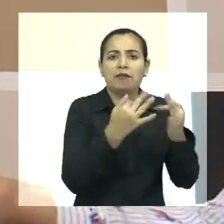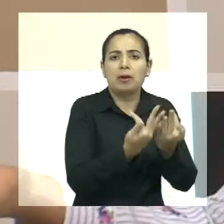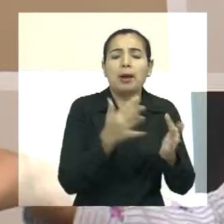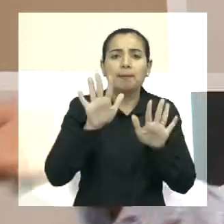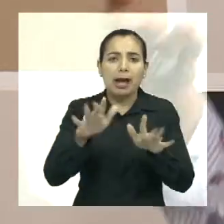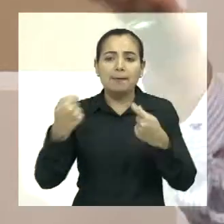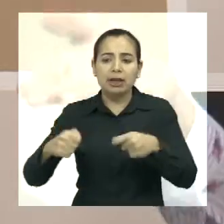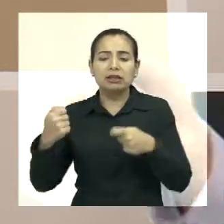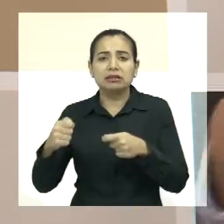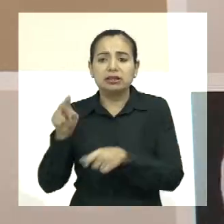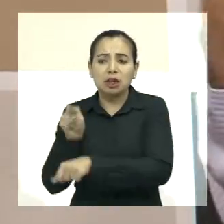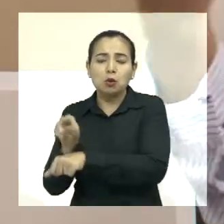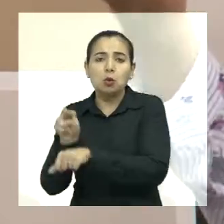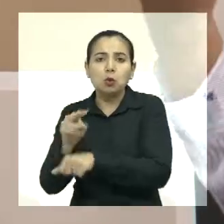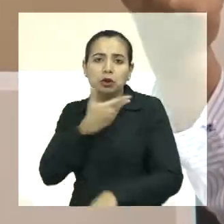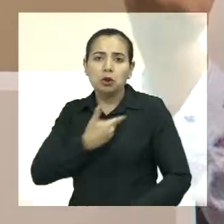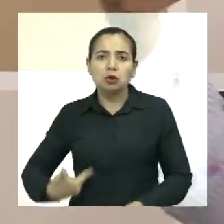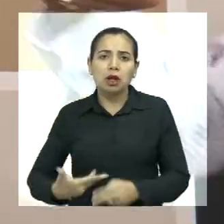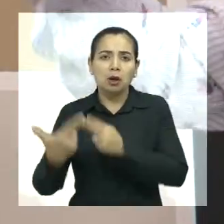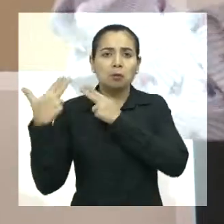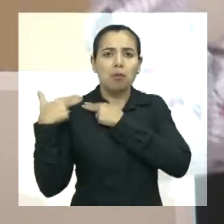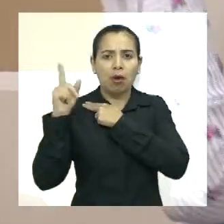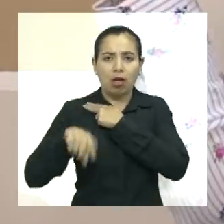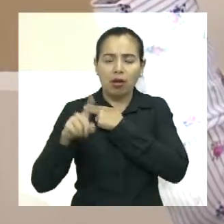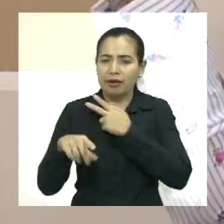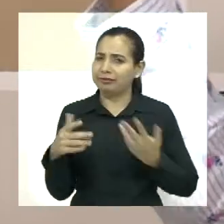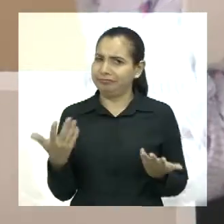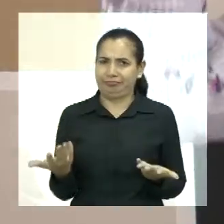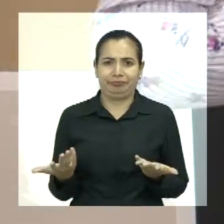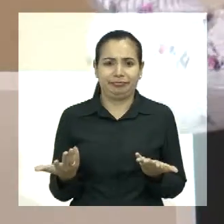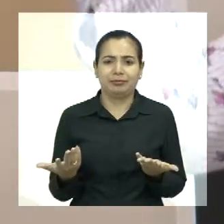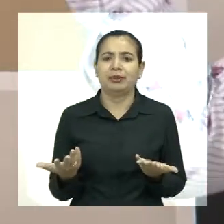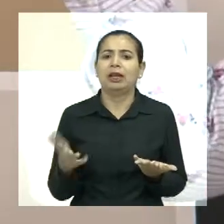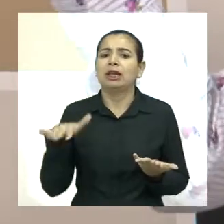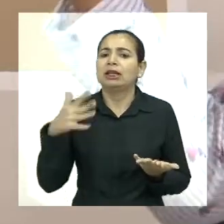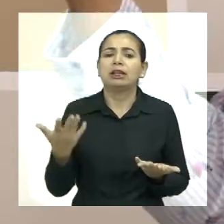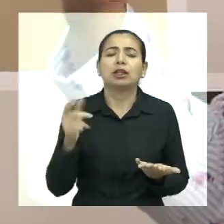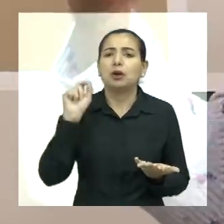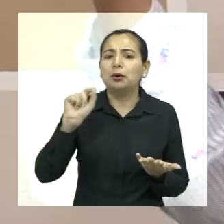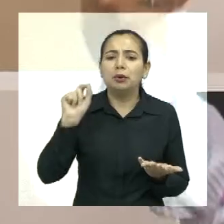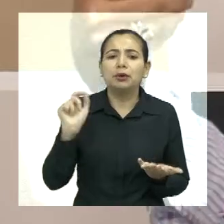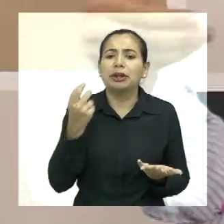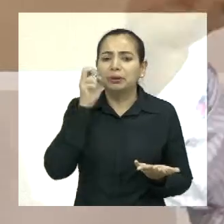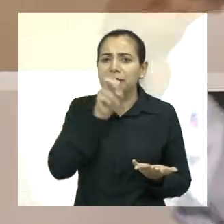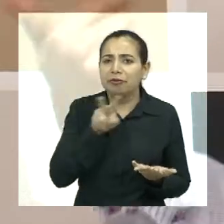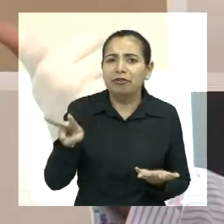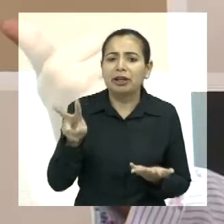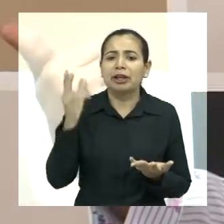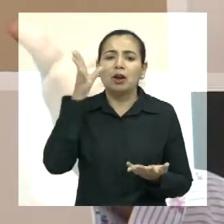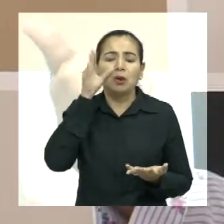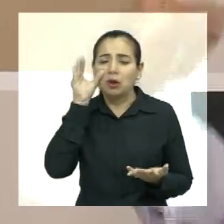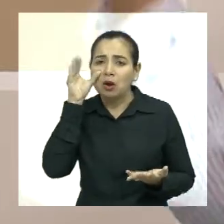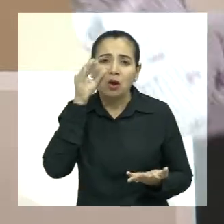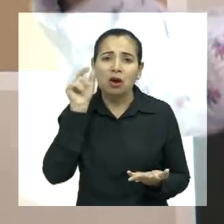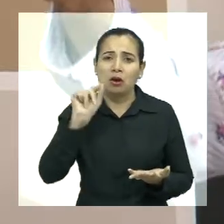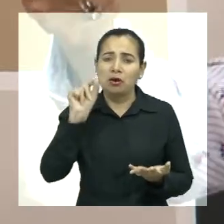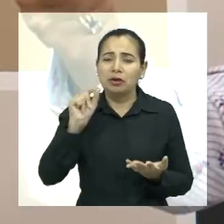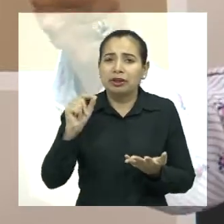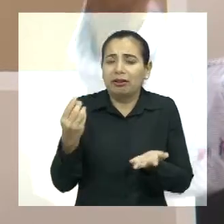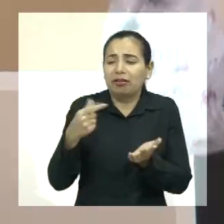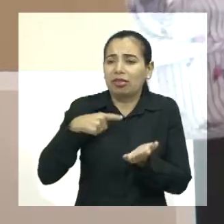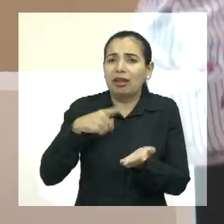ao Estado. Ou seja, enquanto as pessoas estão, as grandes nações, observando a ineficiência do Estado